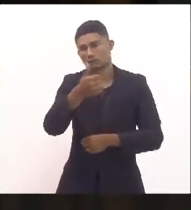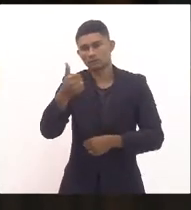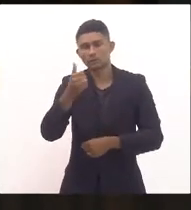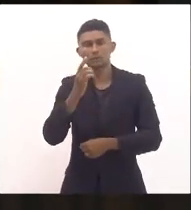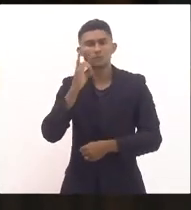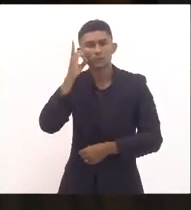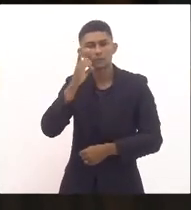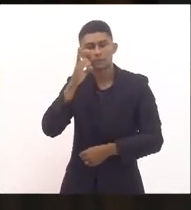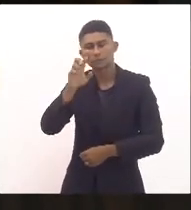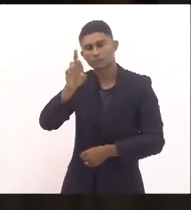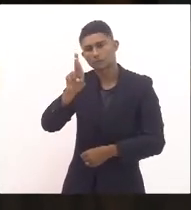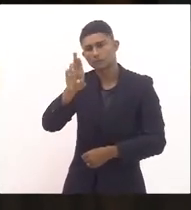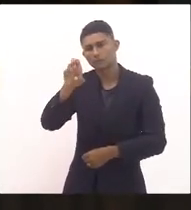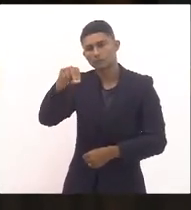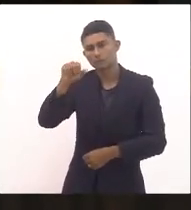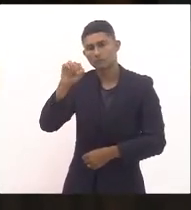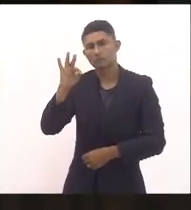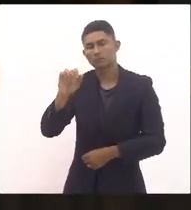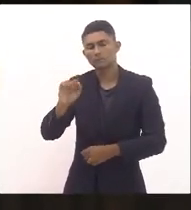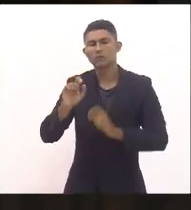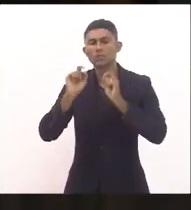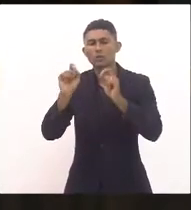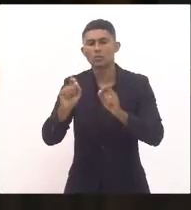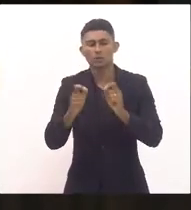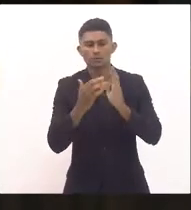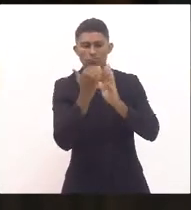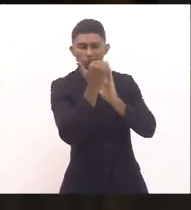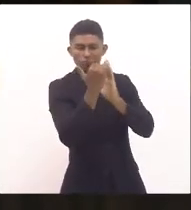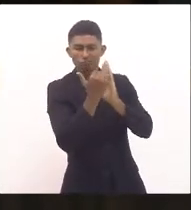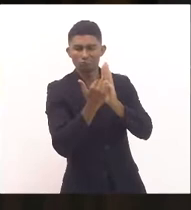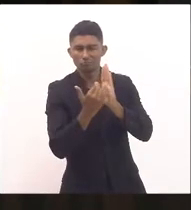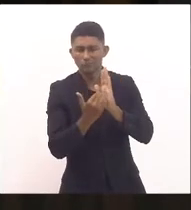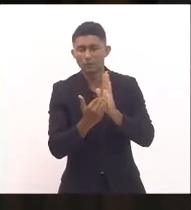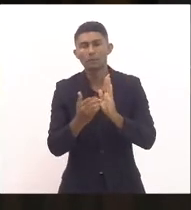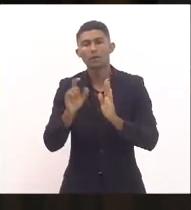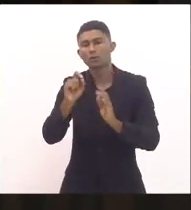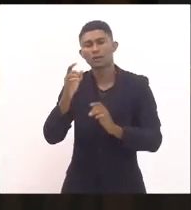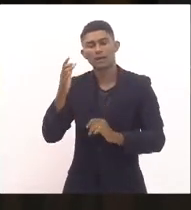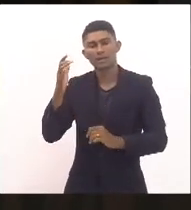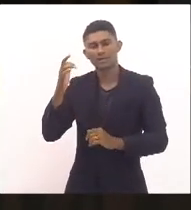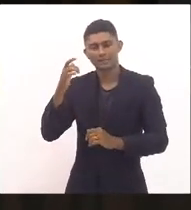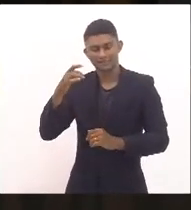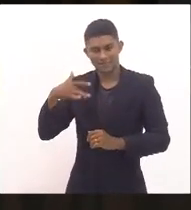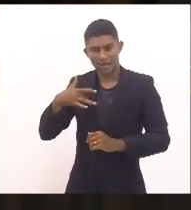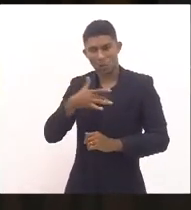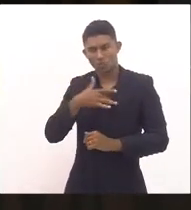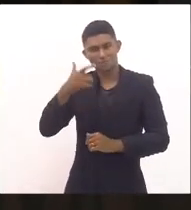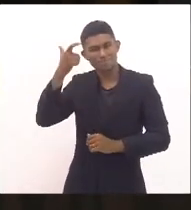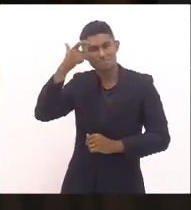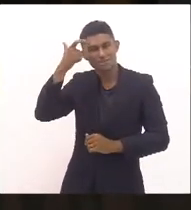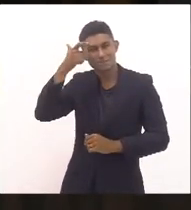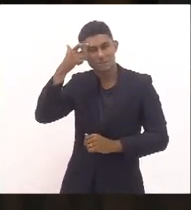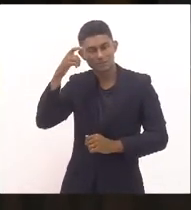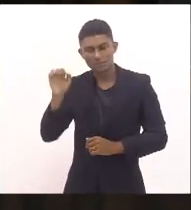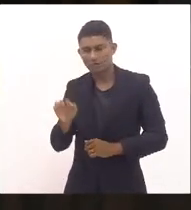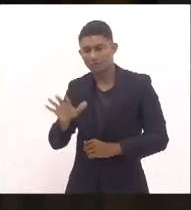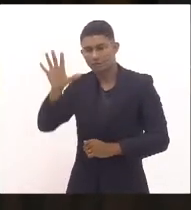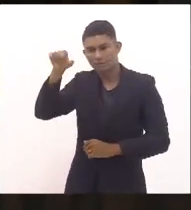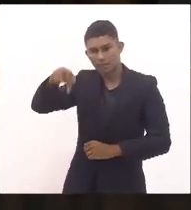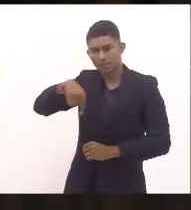da deputada Renata Souza, que institui o programa de acolhimento e saúde mental para a juventude das favelas no âmbito do Estado do Rio de